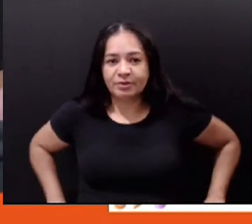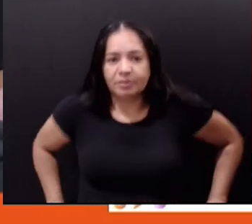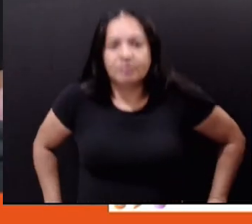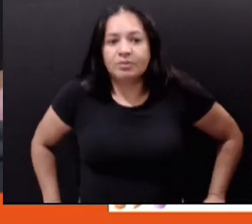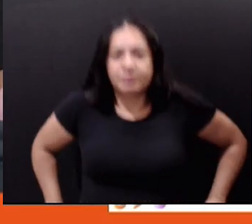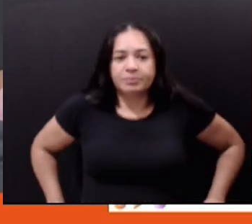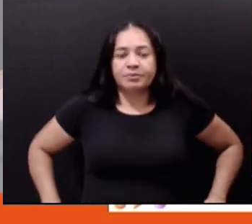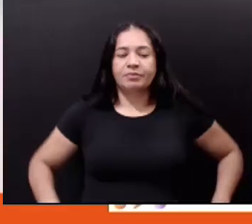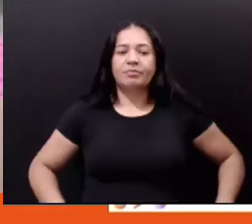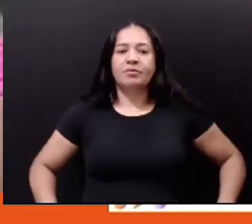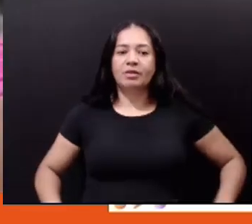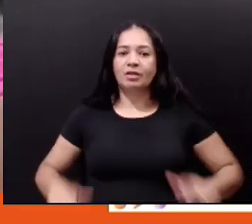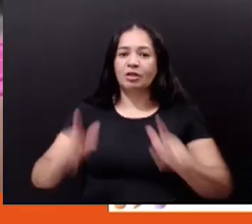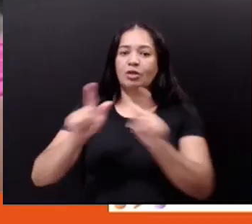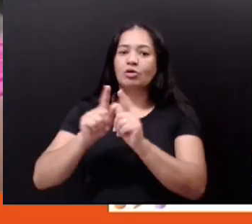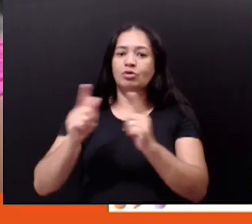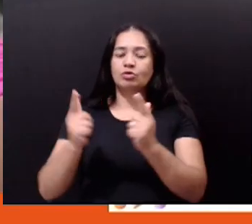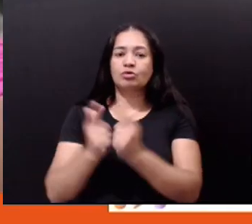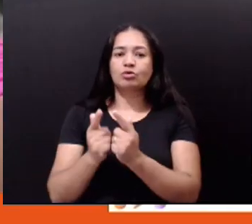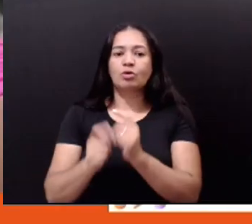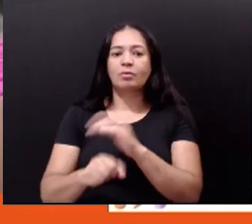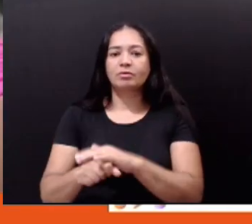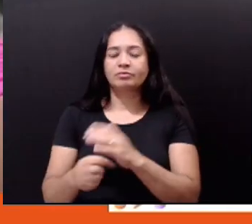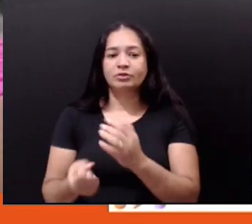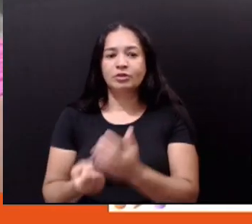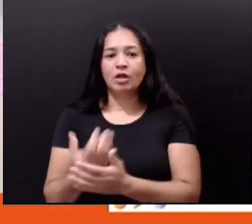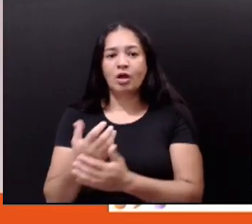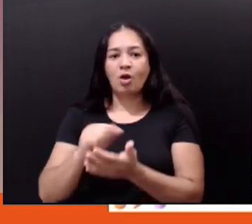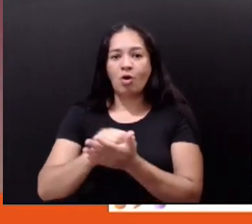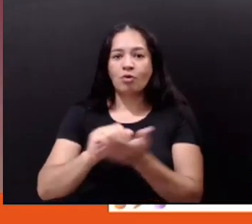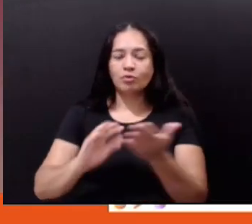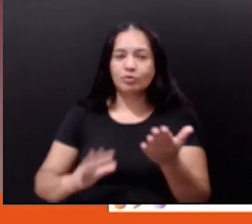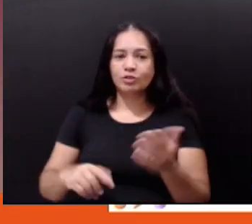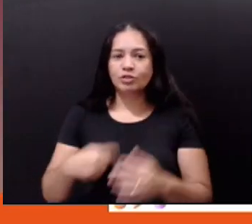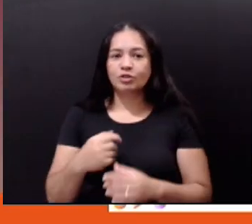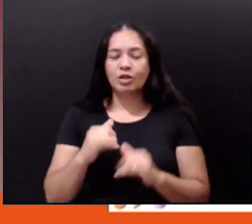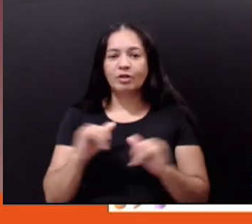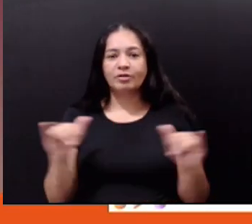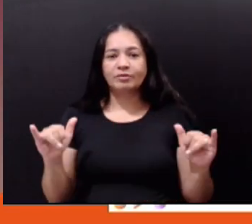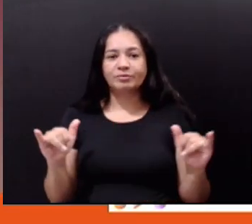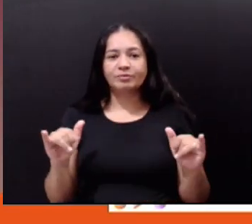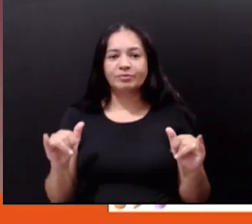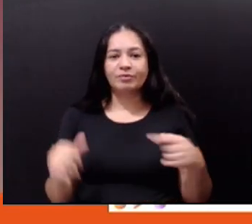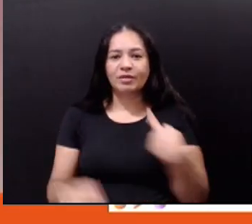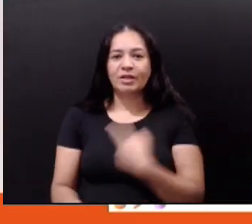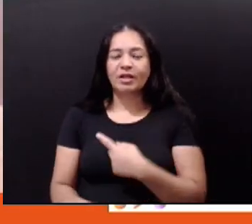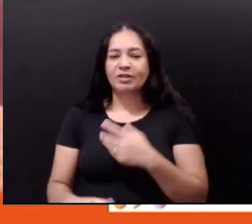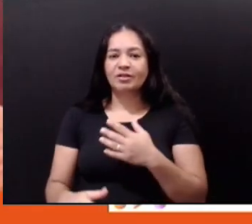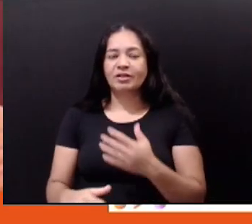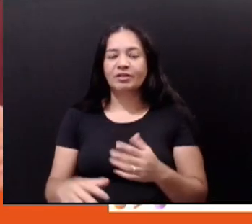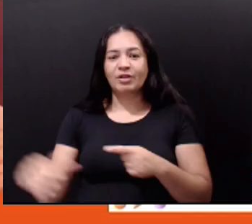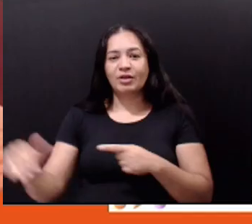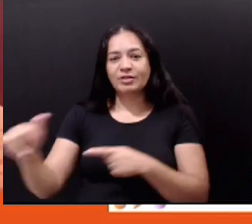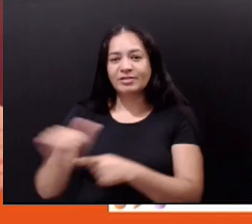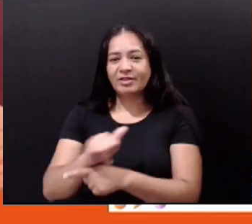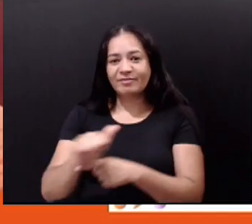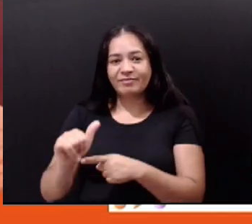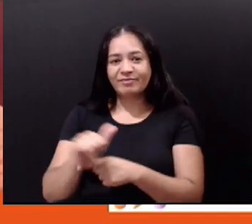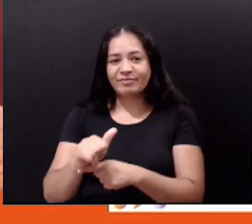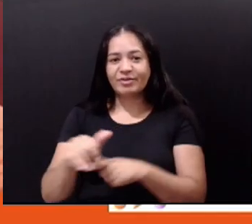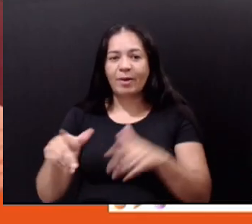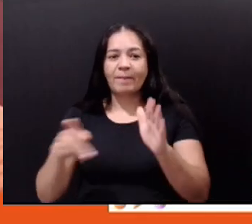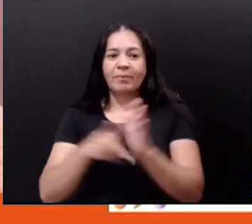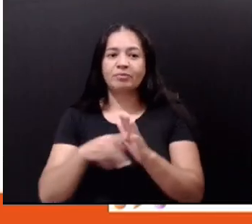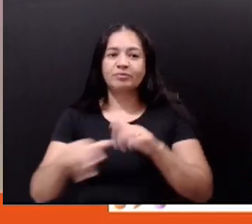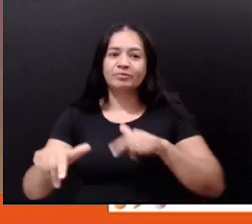são formados por algumas atividades que a gente costuma dizer que é a nossa ferramenta, né, do trabalho.